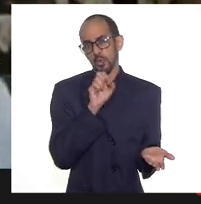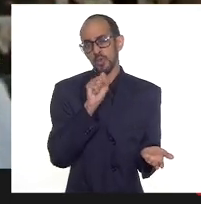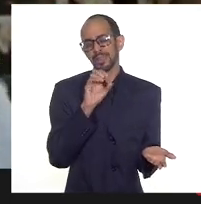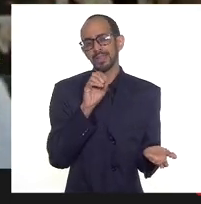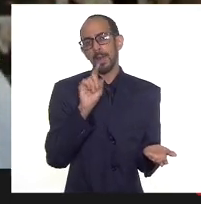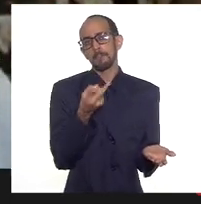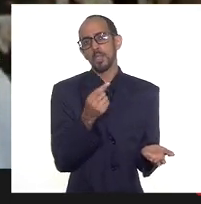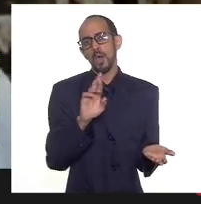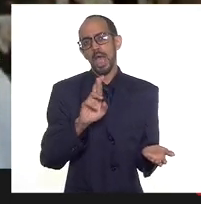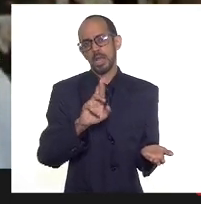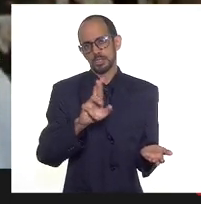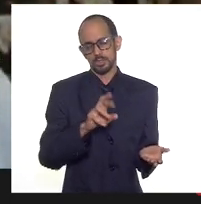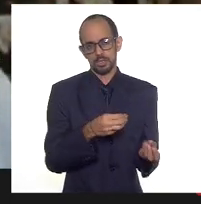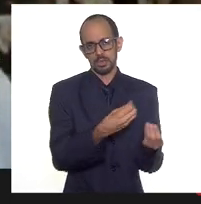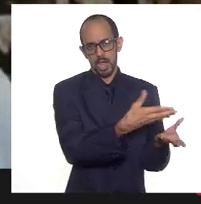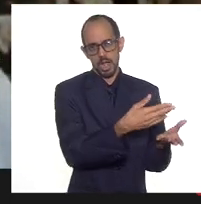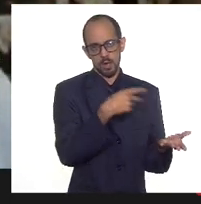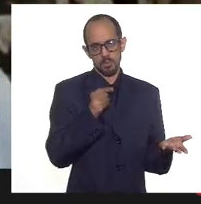R$80 mil